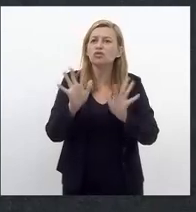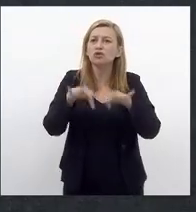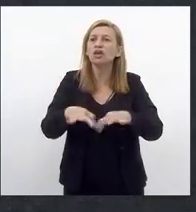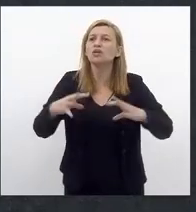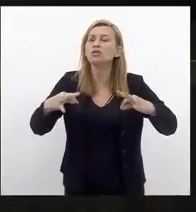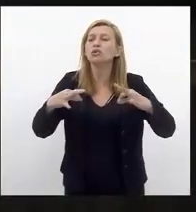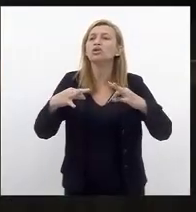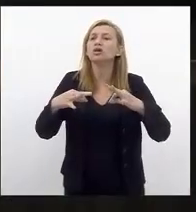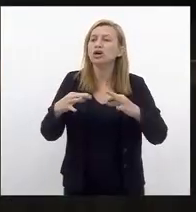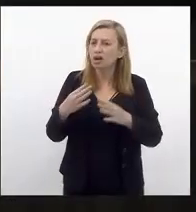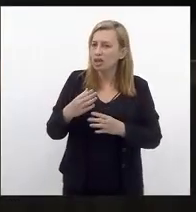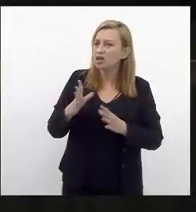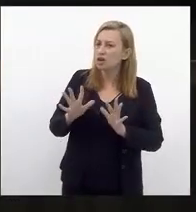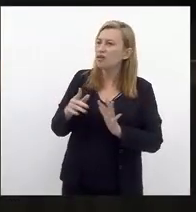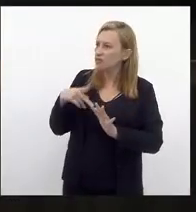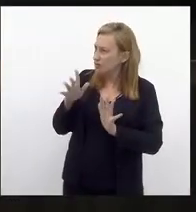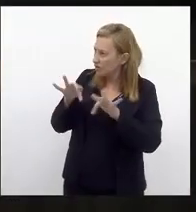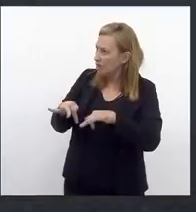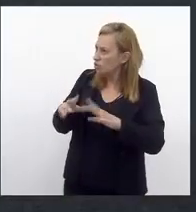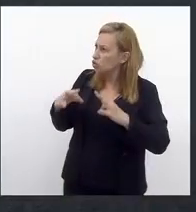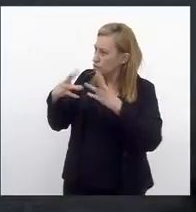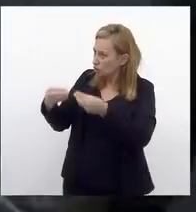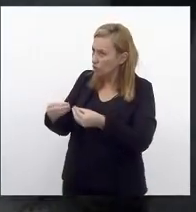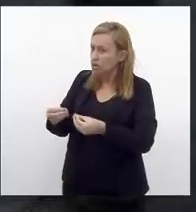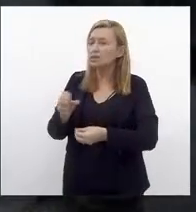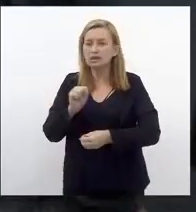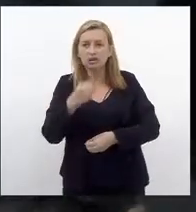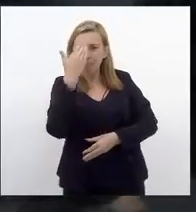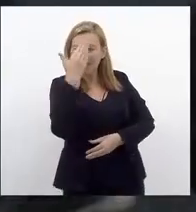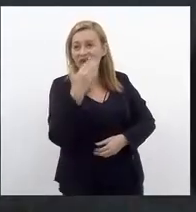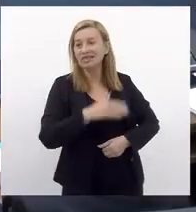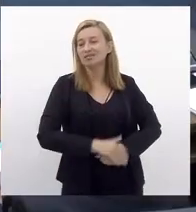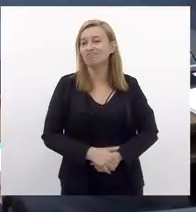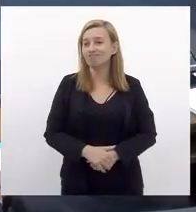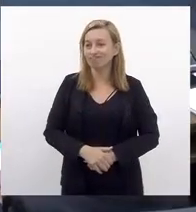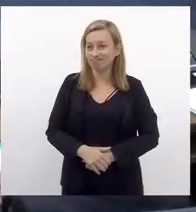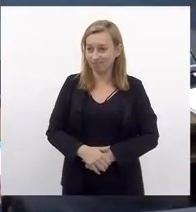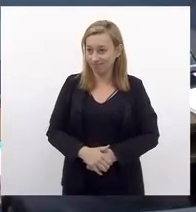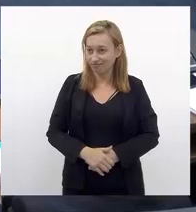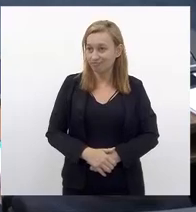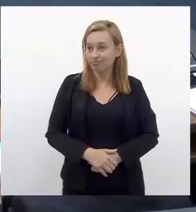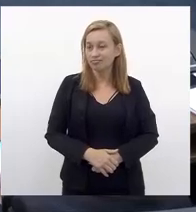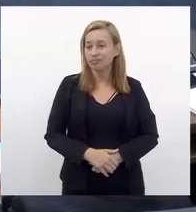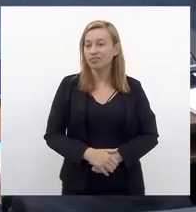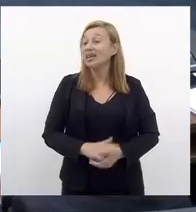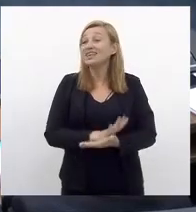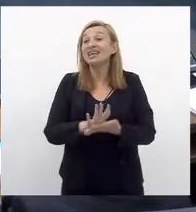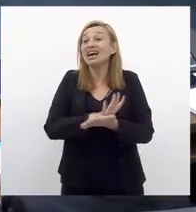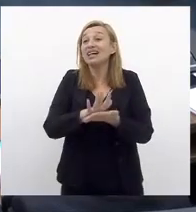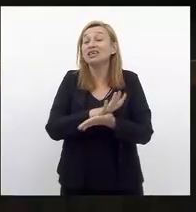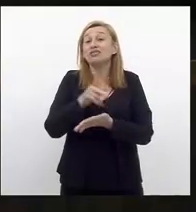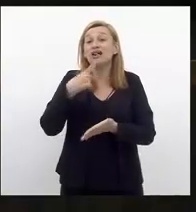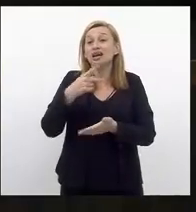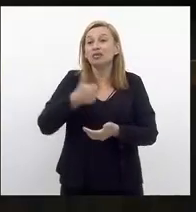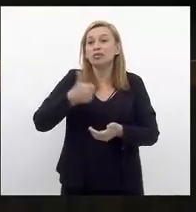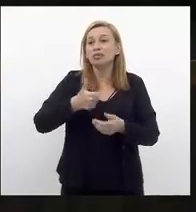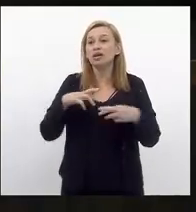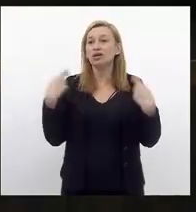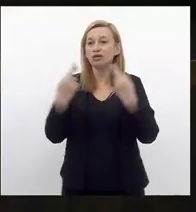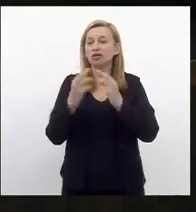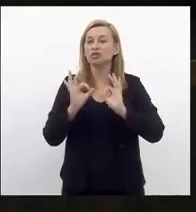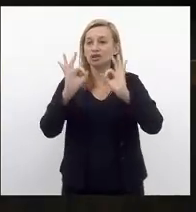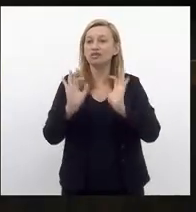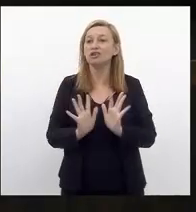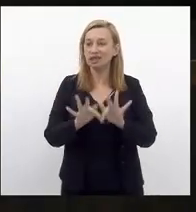todas não só tô perguntando para isso o presidente Tá bom obrigada há nada mais a tratar na primeira sessão de